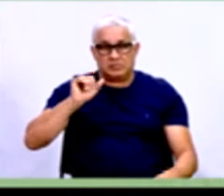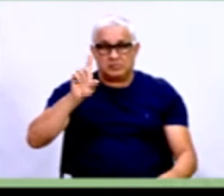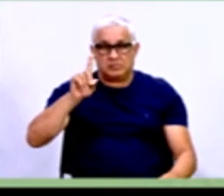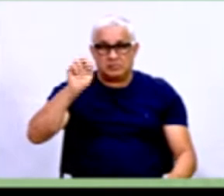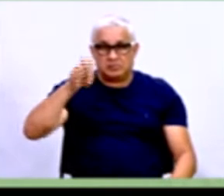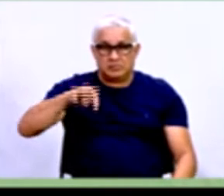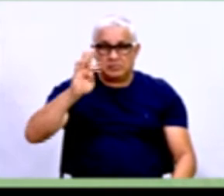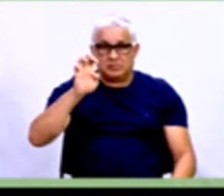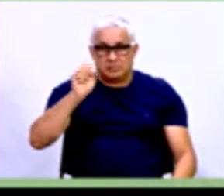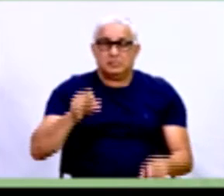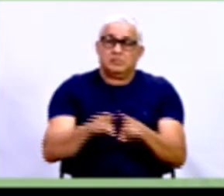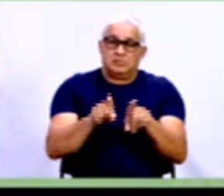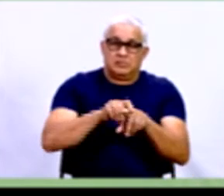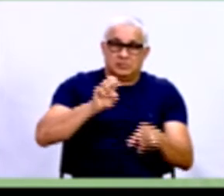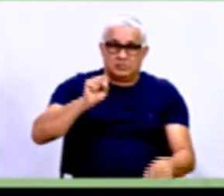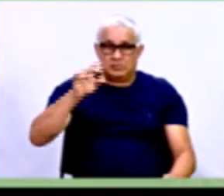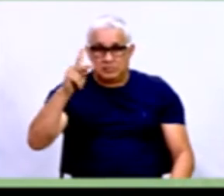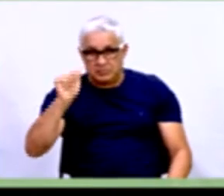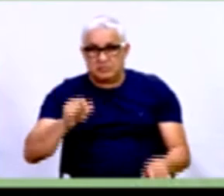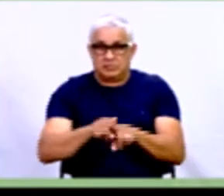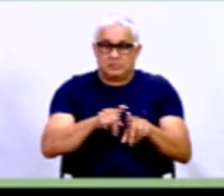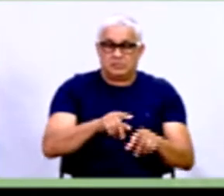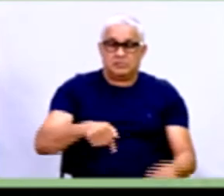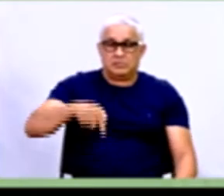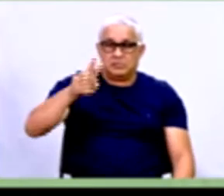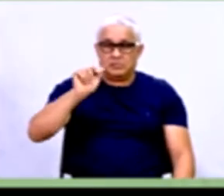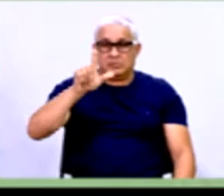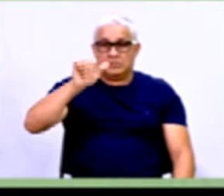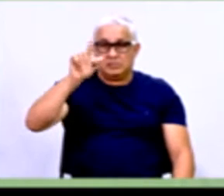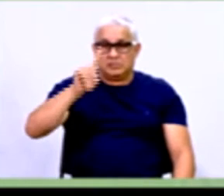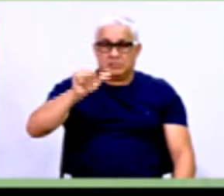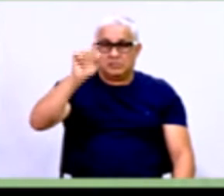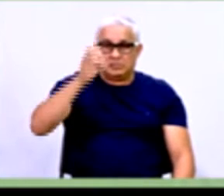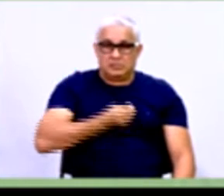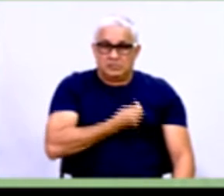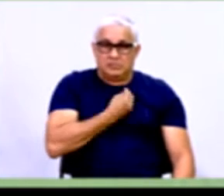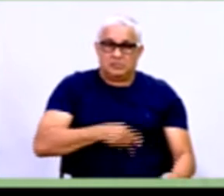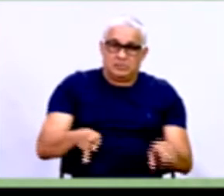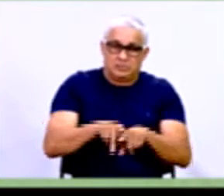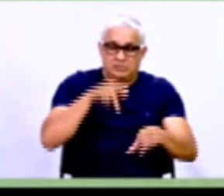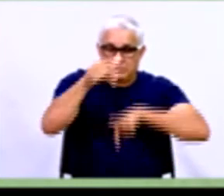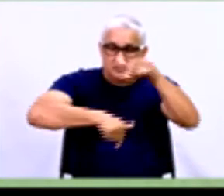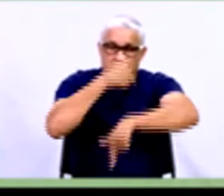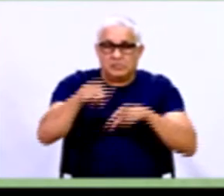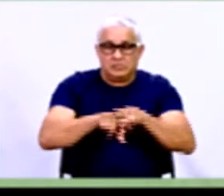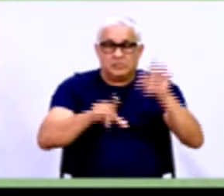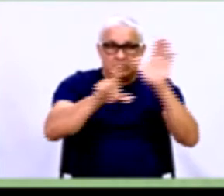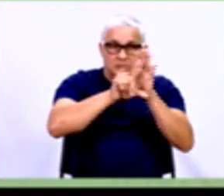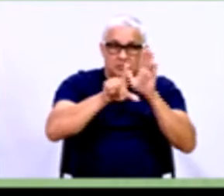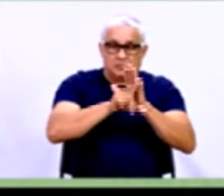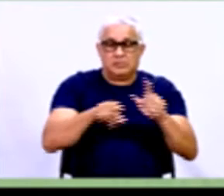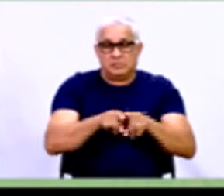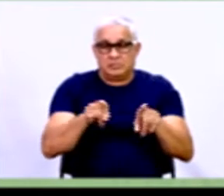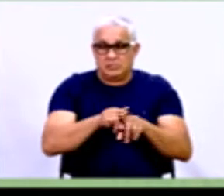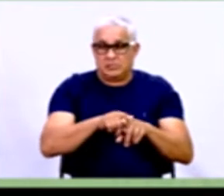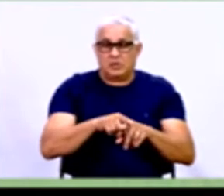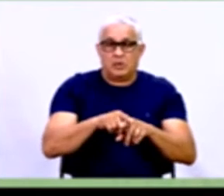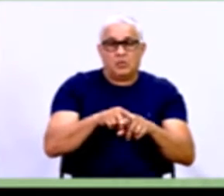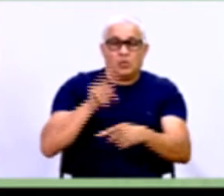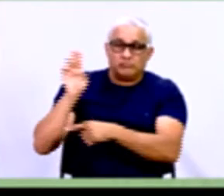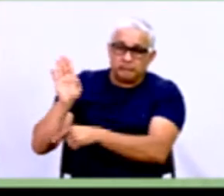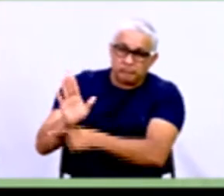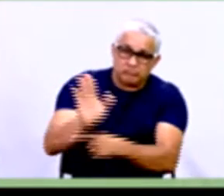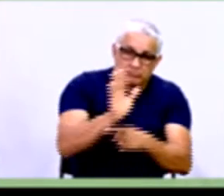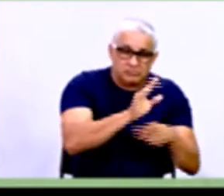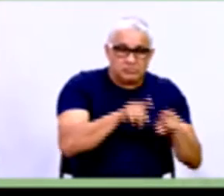ocupacionais, qualidade de vida no ambiente de trabalho, legislação e normas regulamentadoras, primeiros socorros e também gerenciamento